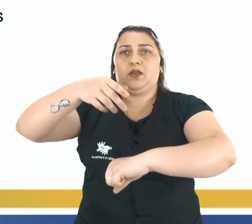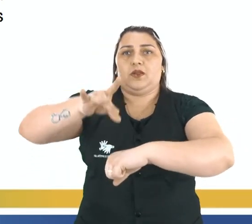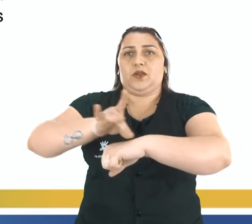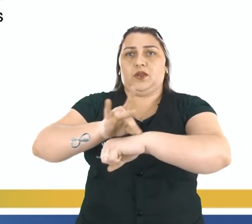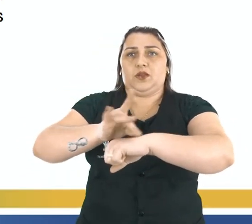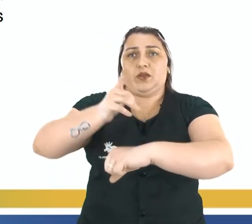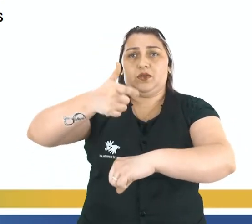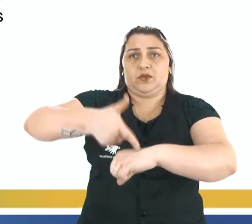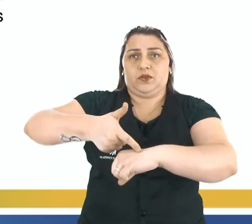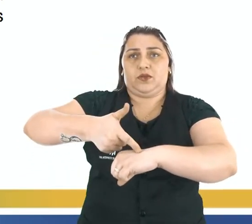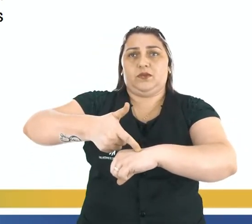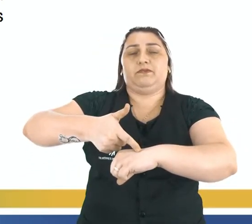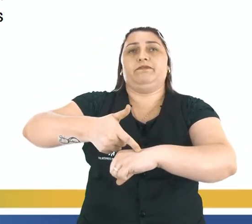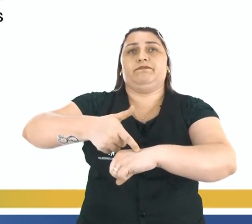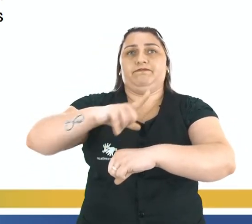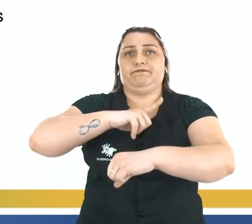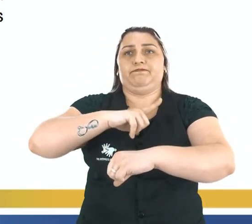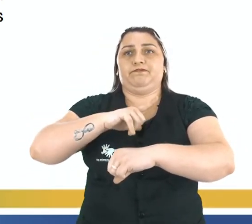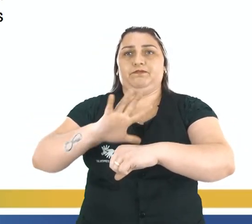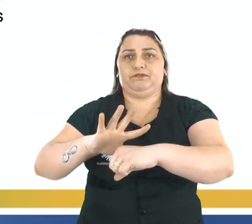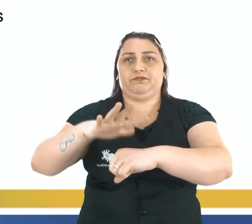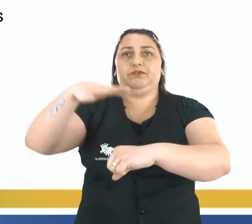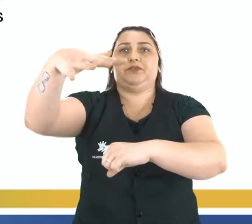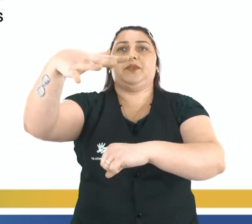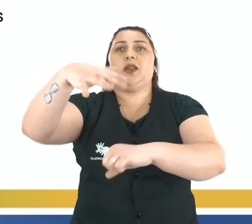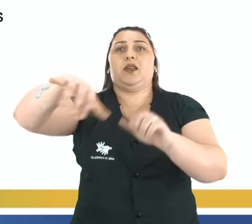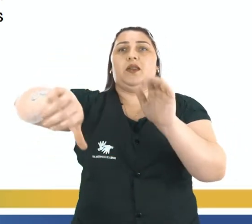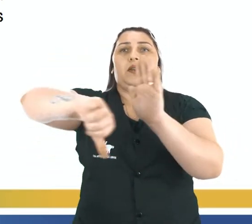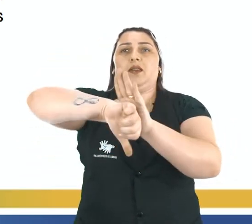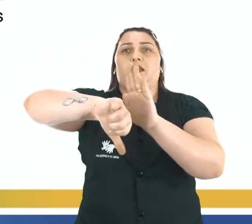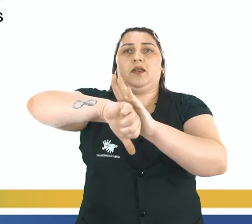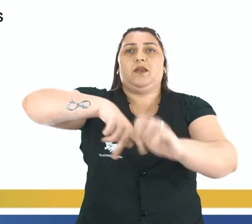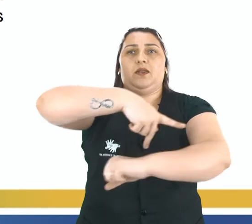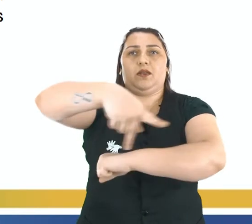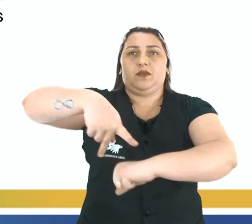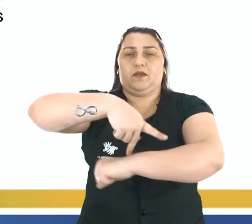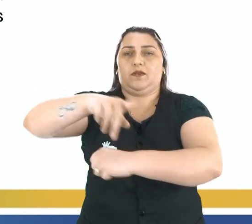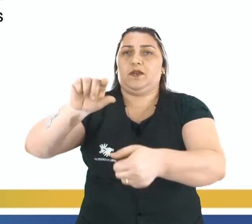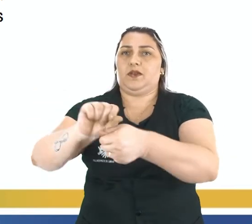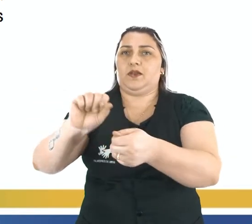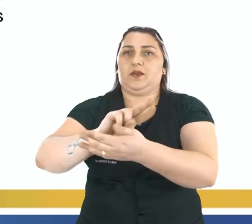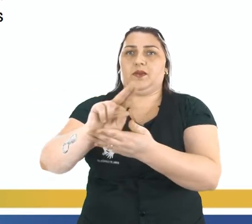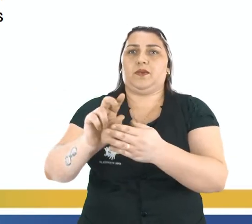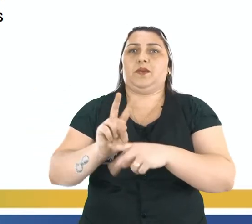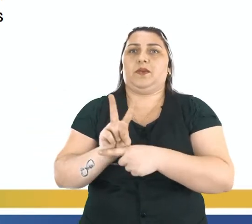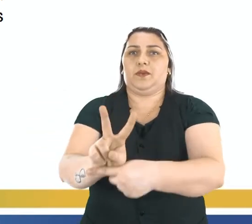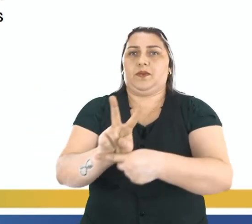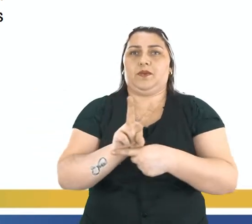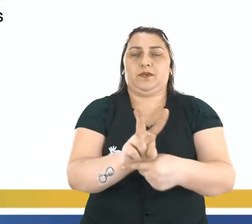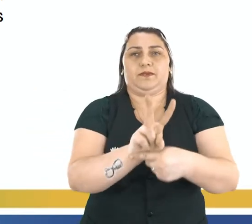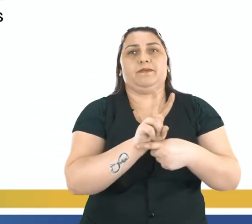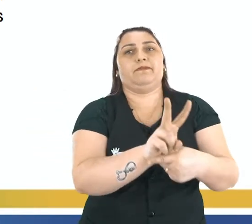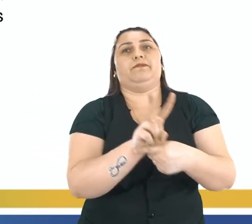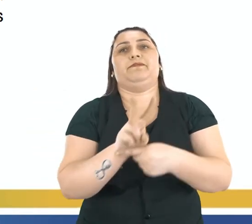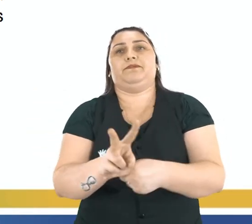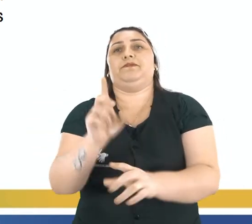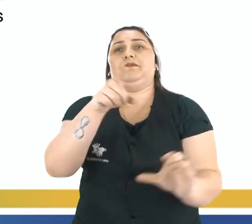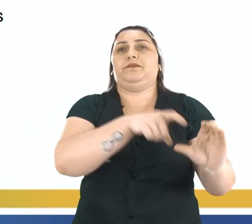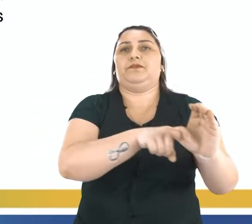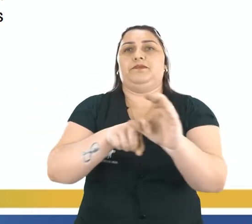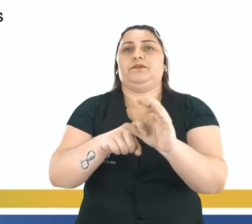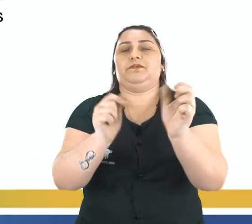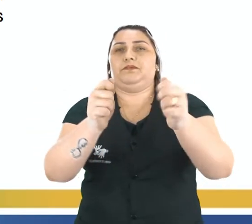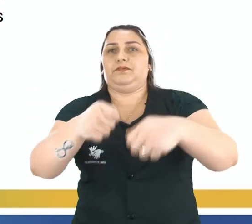têm o seu preço elevado e aí o país começa a entrar em crise por ter que fazer diversos empréstimos e diversas dívidas